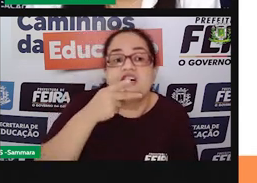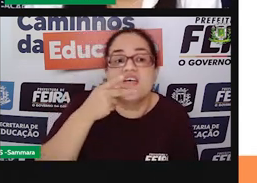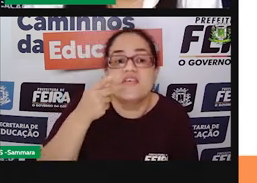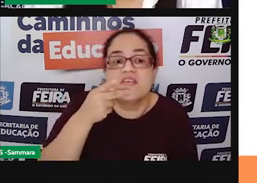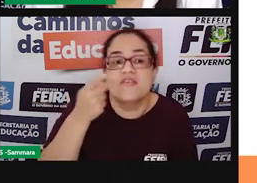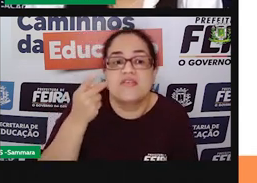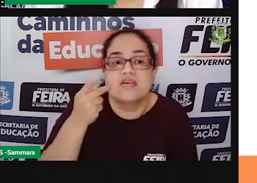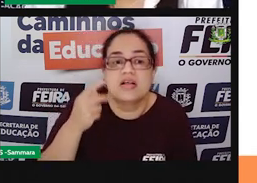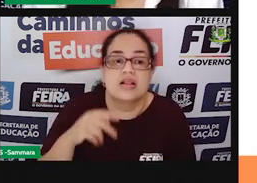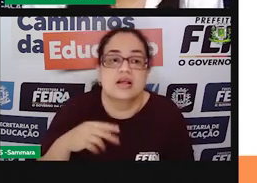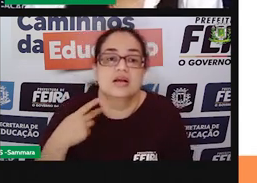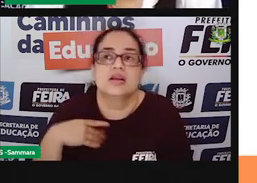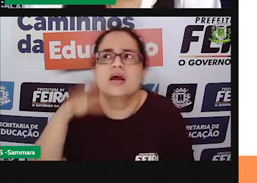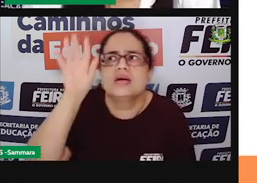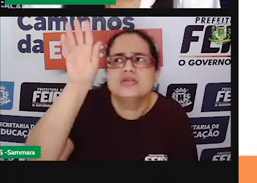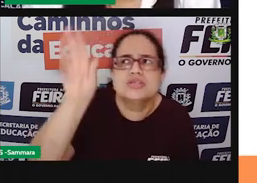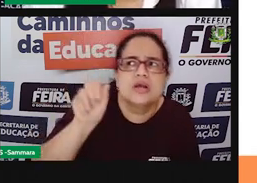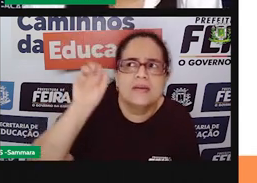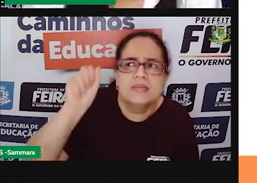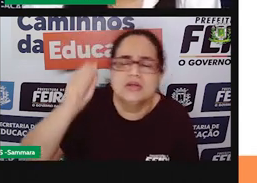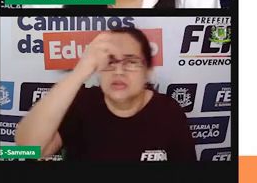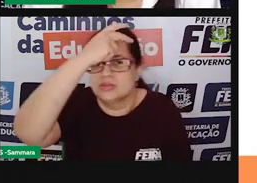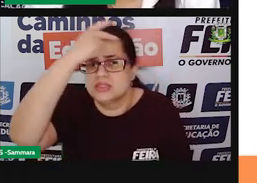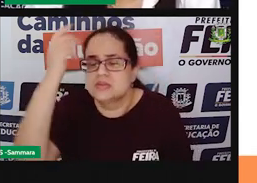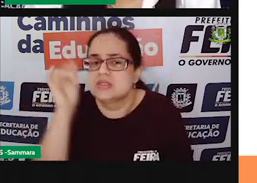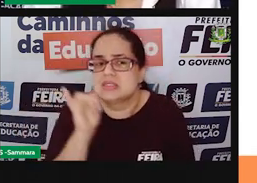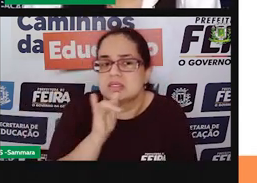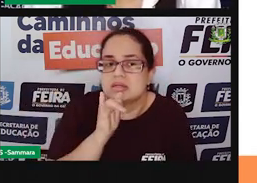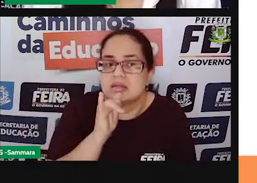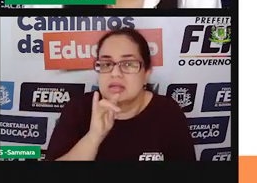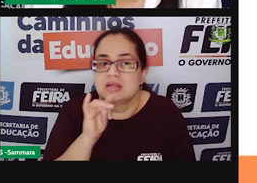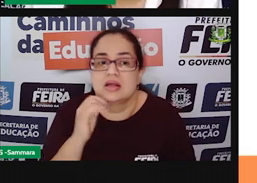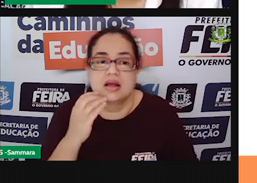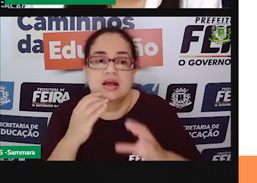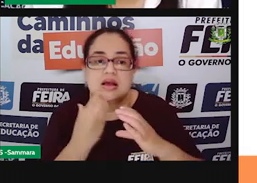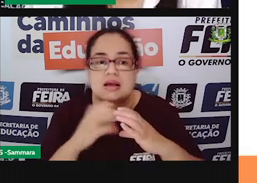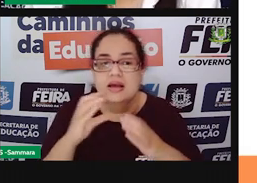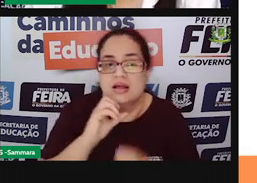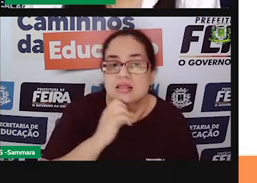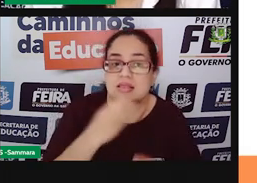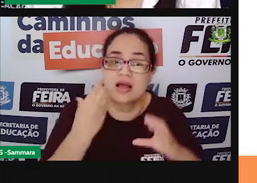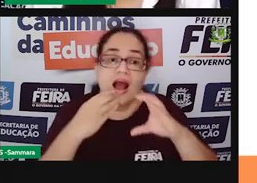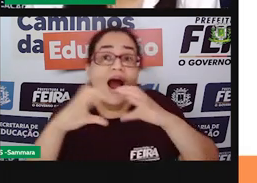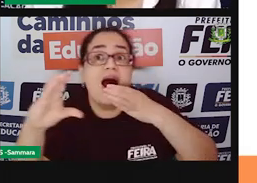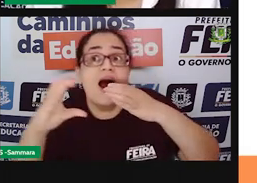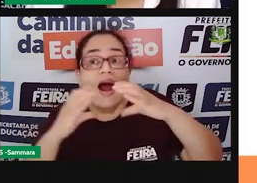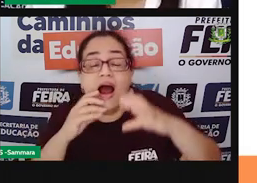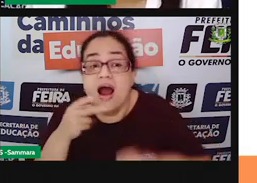como se a gente estivesse chamando alguém. Então, a gente fala assim: cantaram,